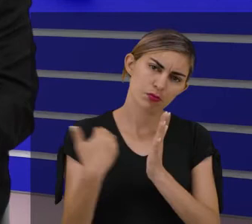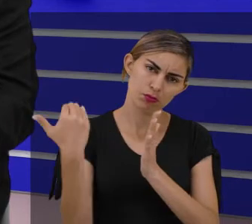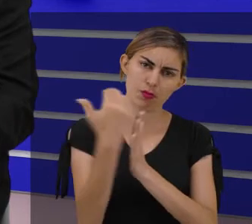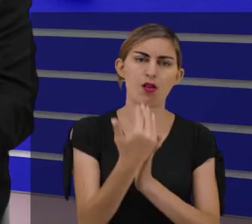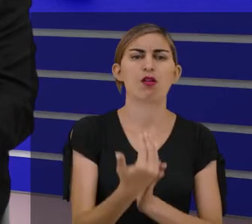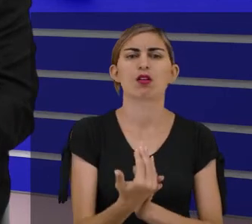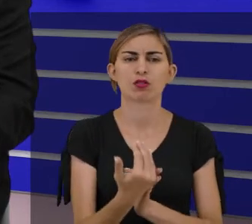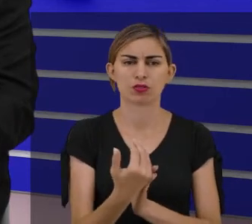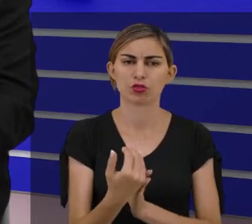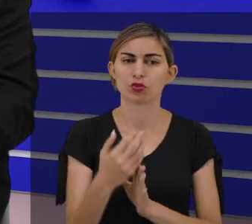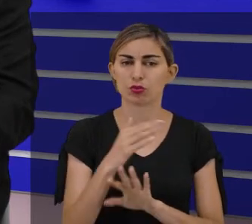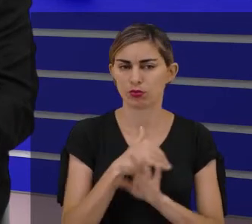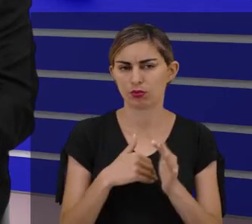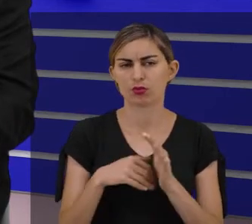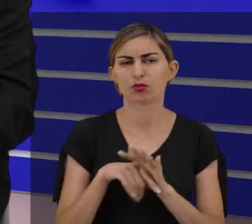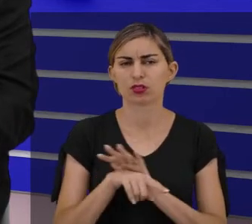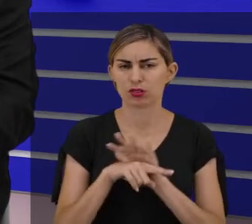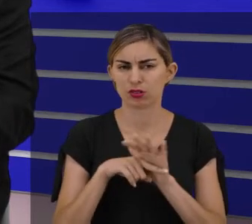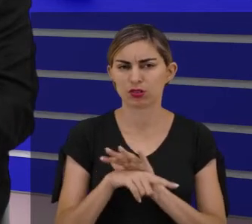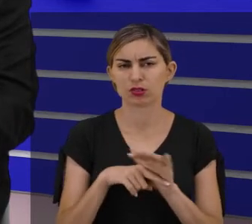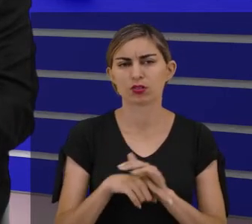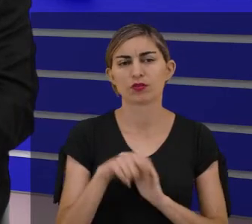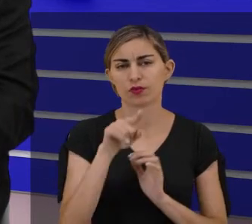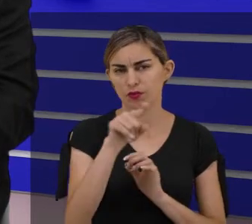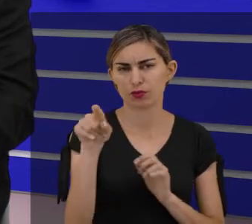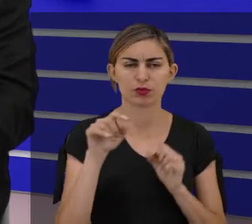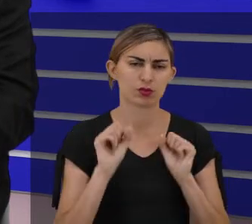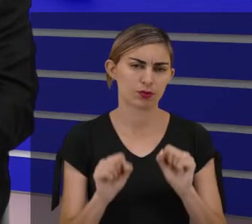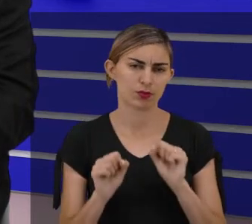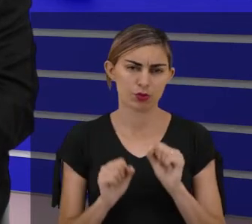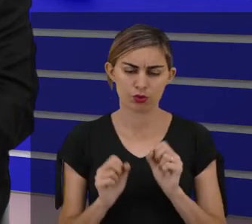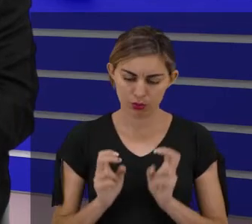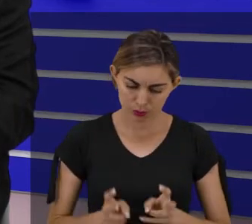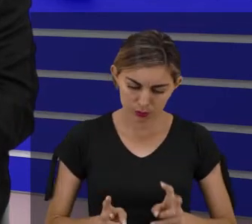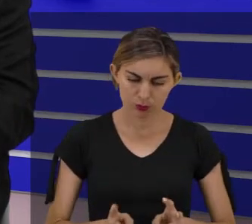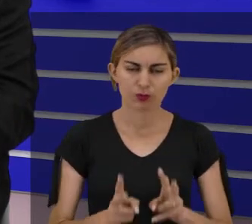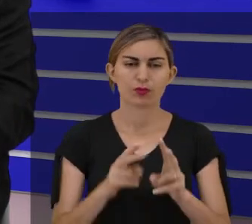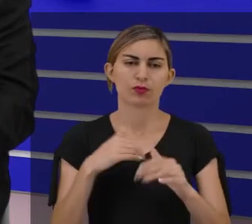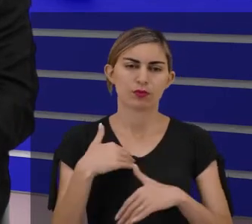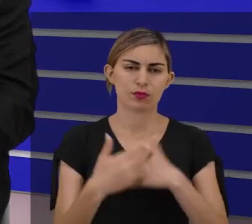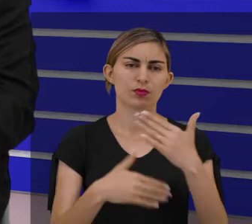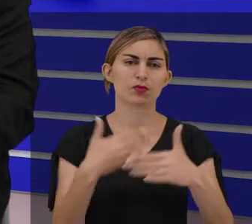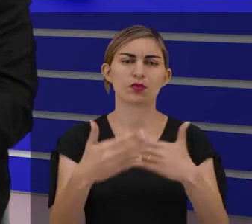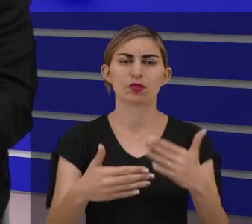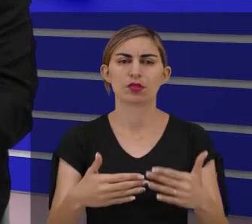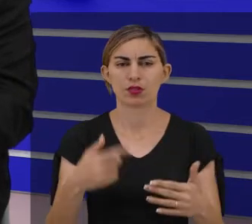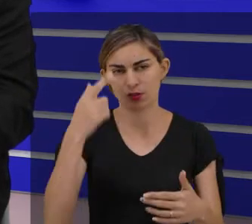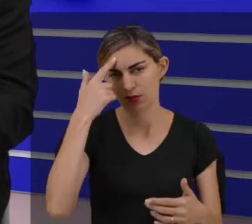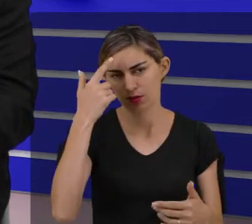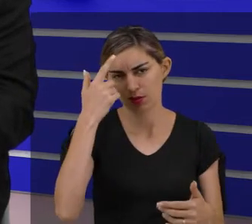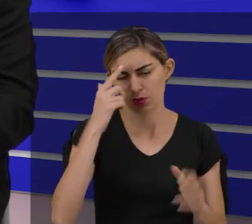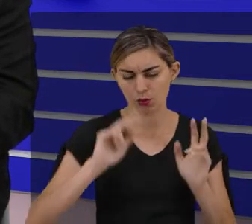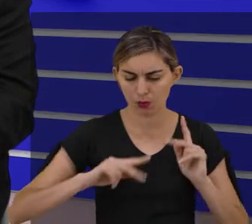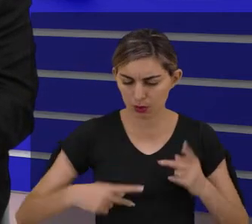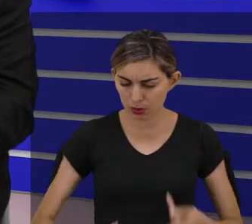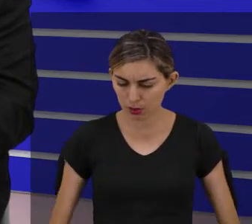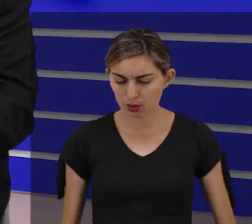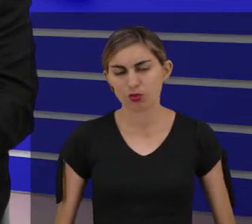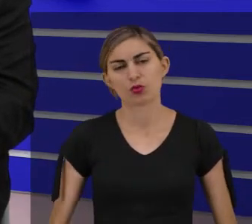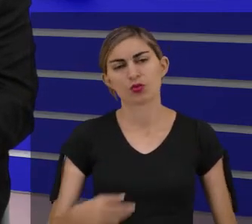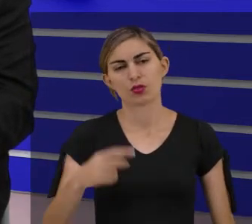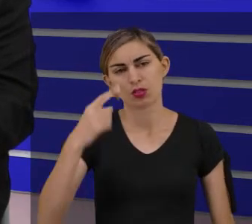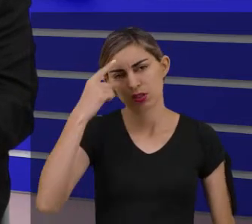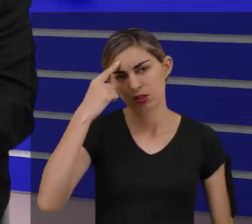sobre isso. E, acima de tudo, que você possa continuar desenvolvendo o seu senso humanitário, o